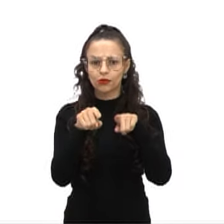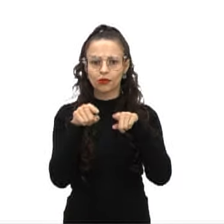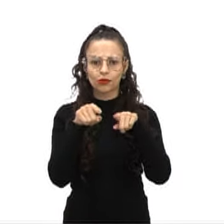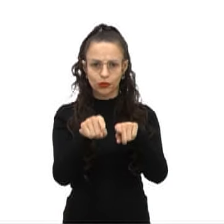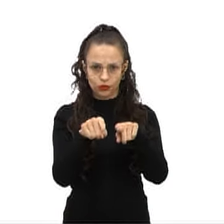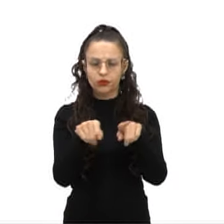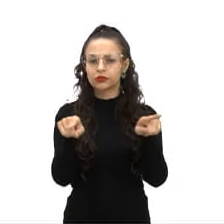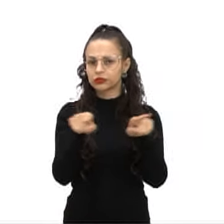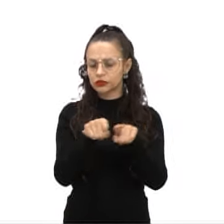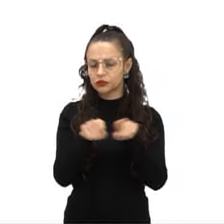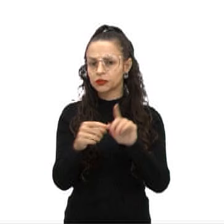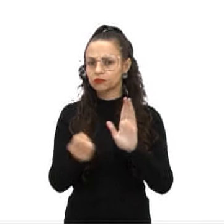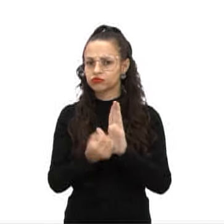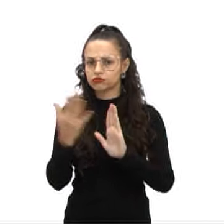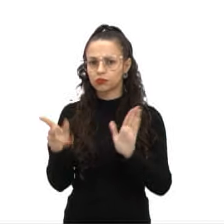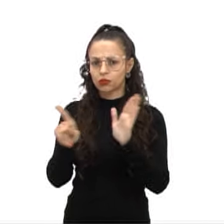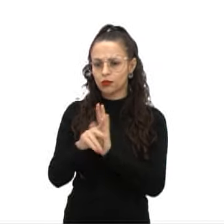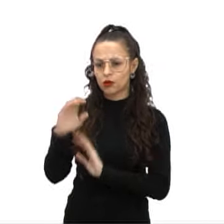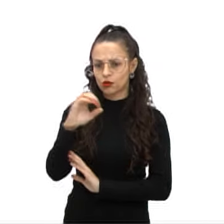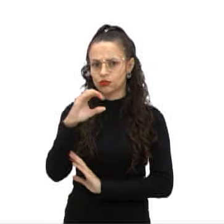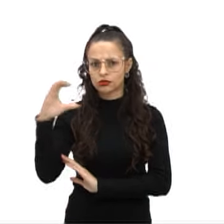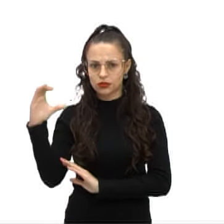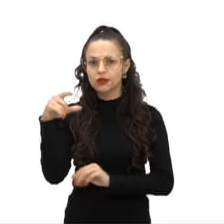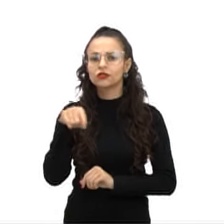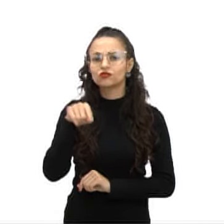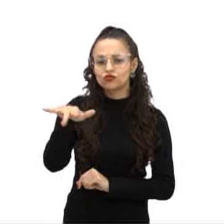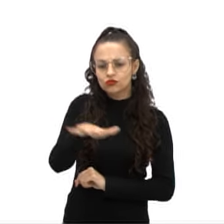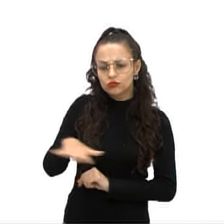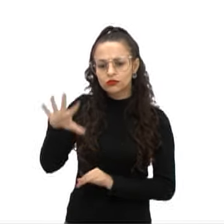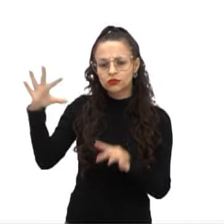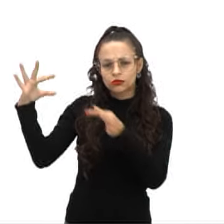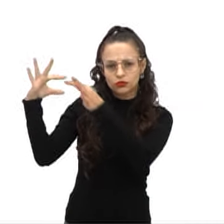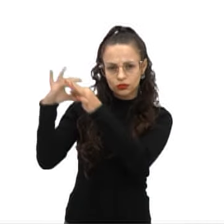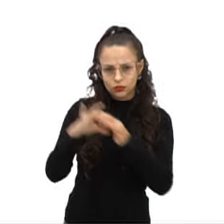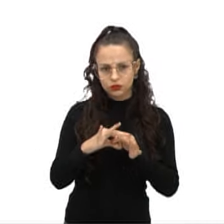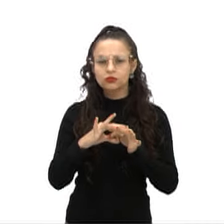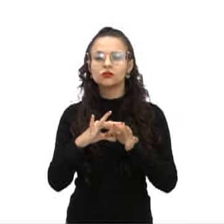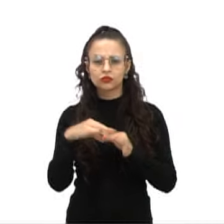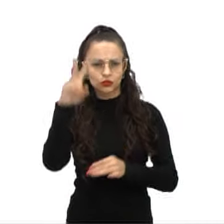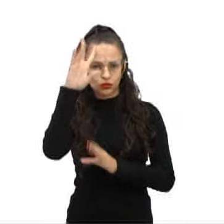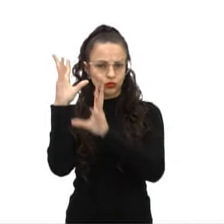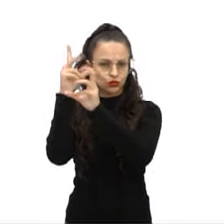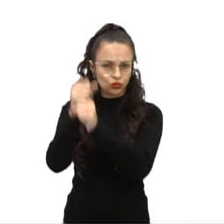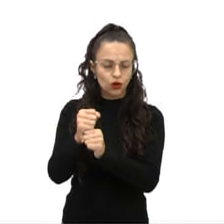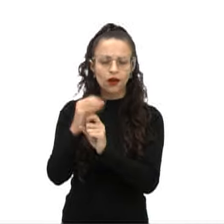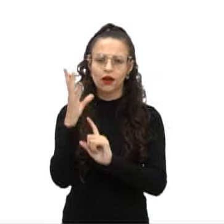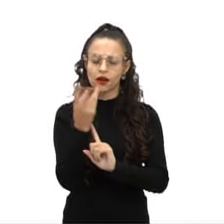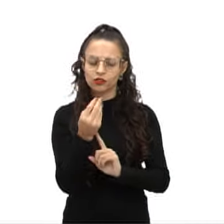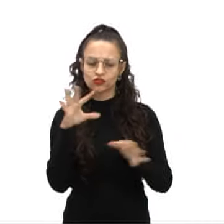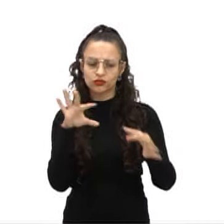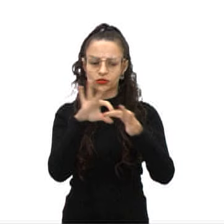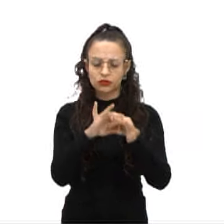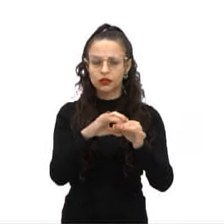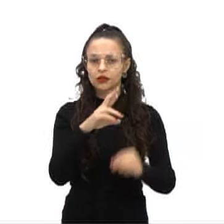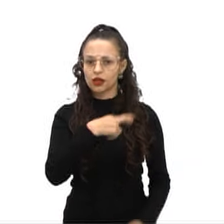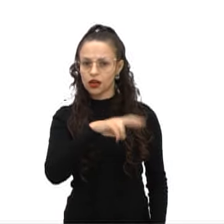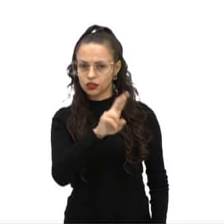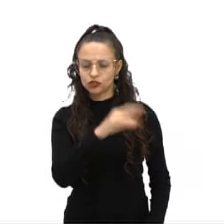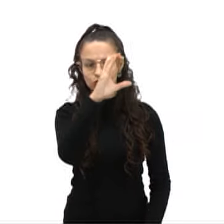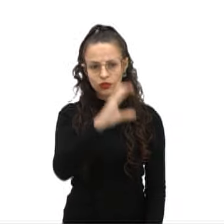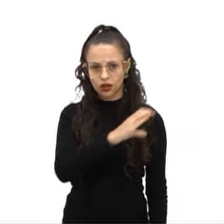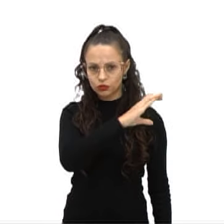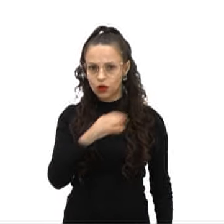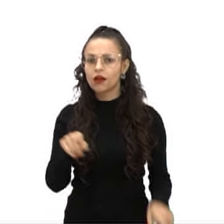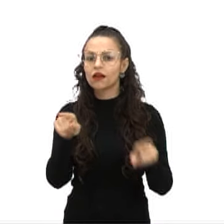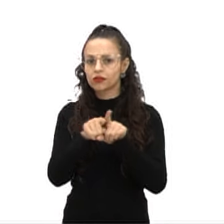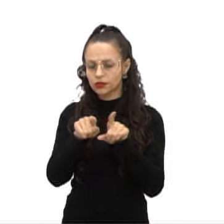como muitas coisas do Ocidente que nós temos foi ligado na história da arte à religião católica, aqui a gente vai sempre estar ligado